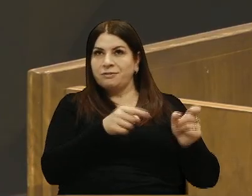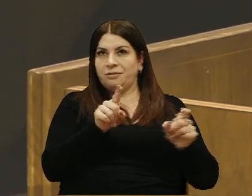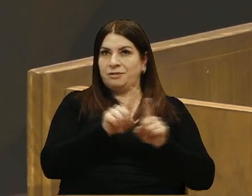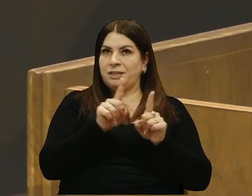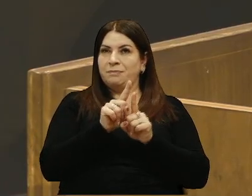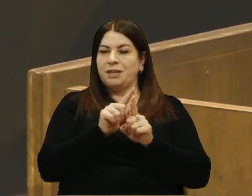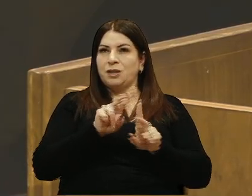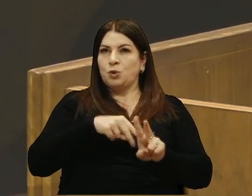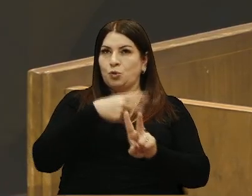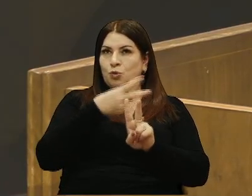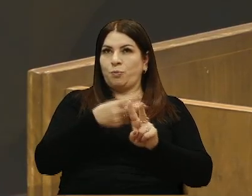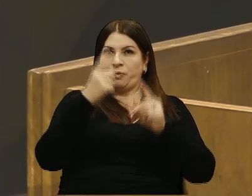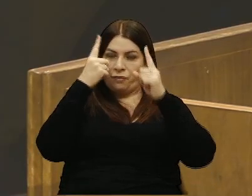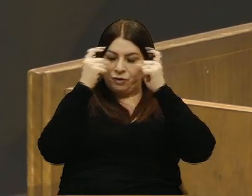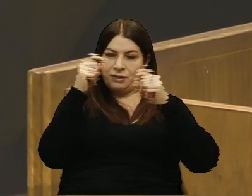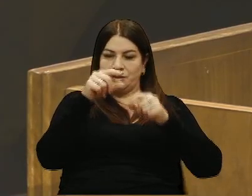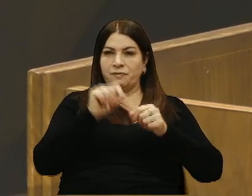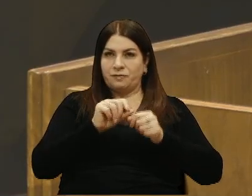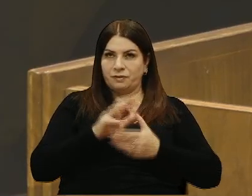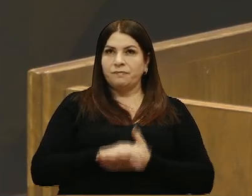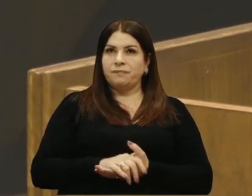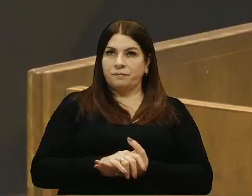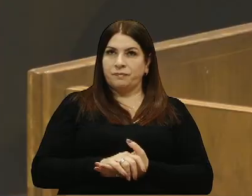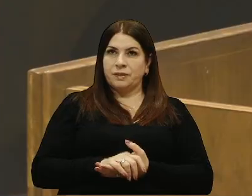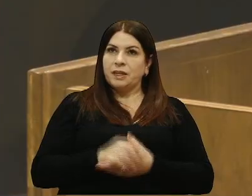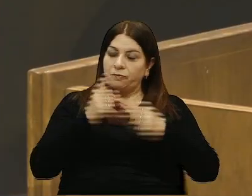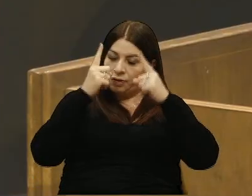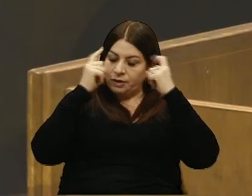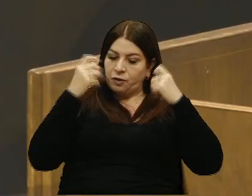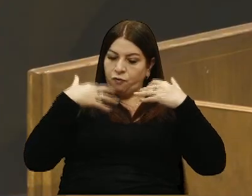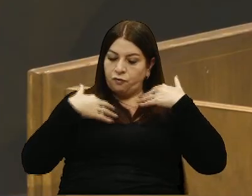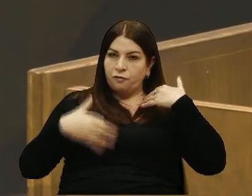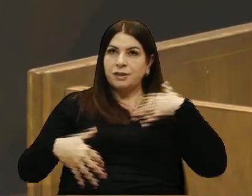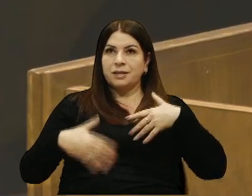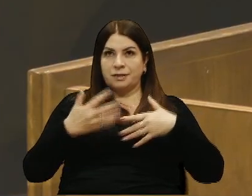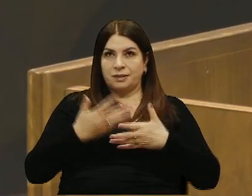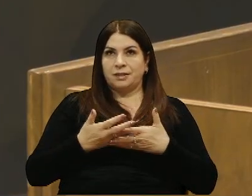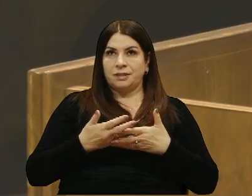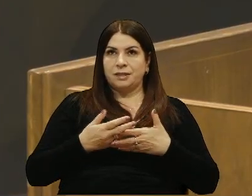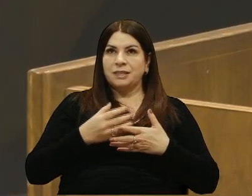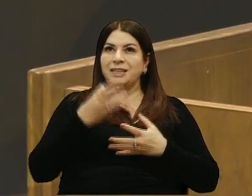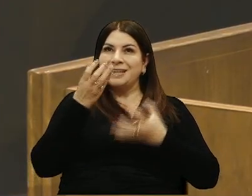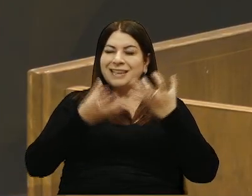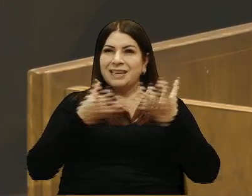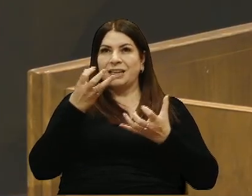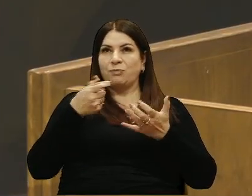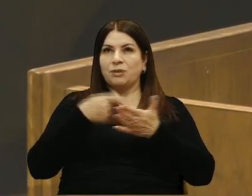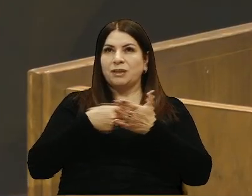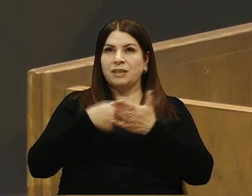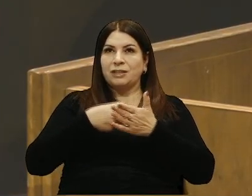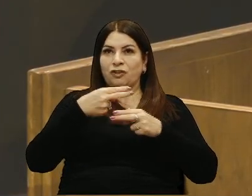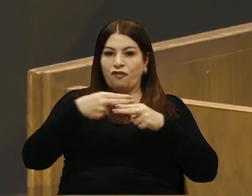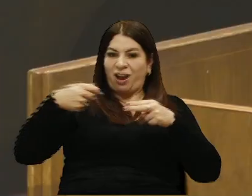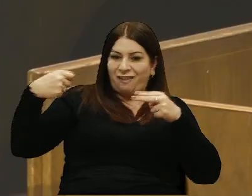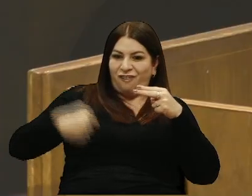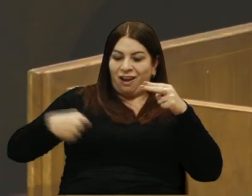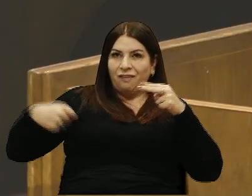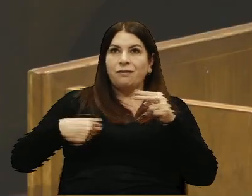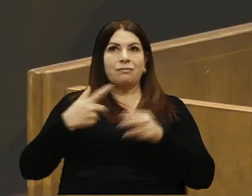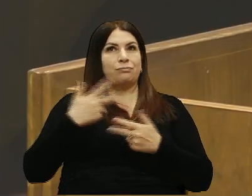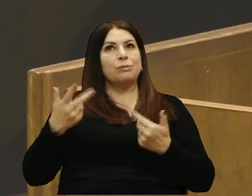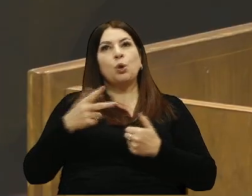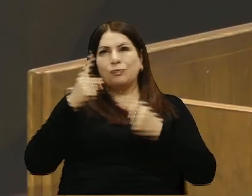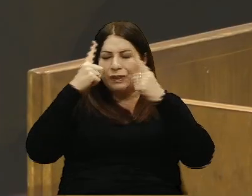a dupla violência sofrida por ele. A agressão física bárbara, as queimaduras e tentativa de esfaqueamento são atos de